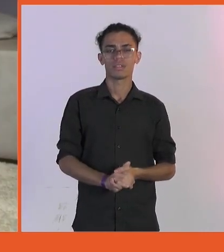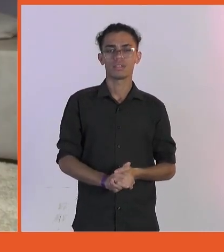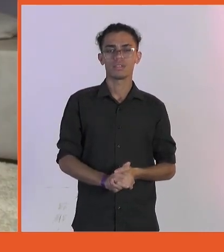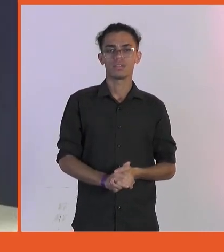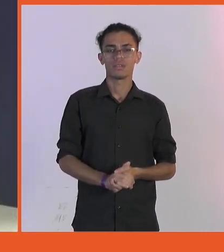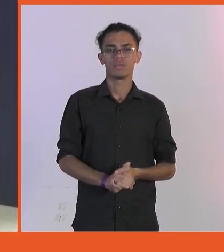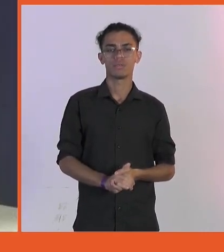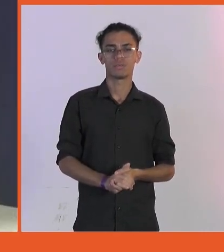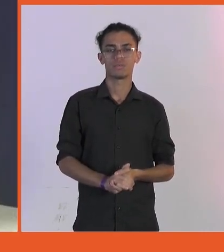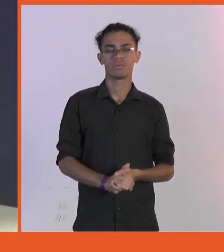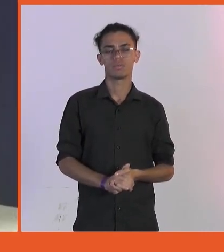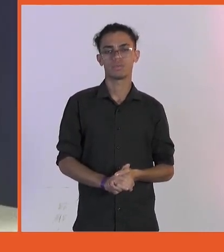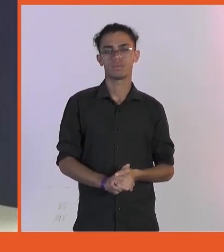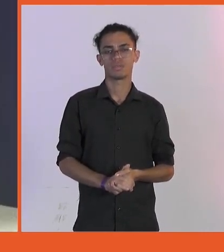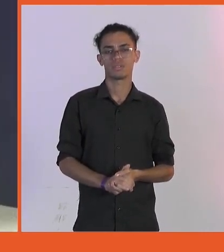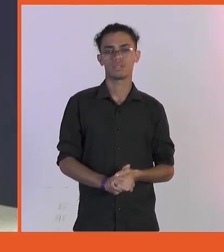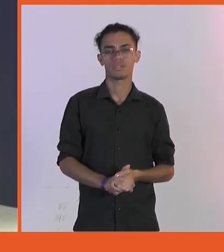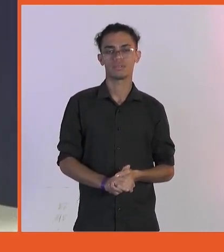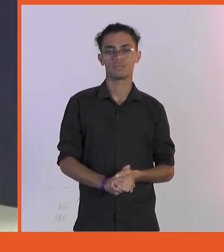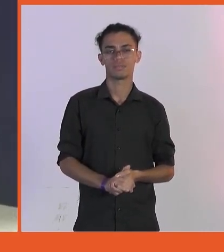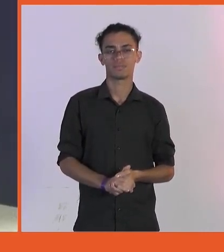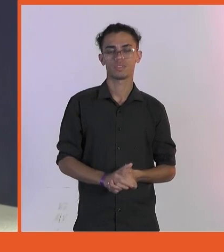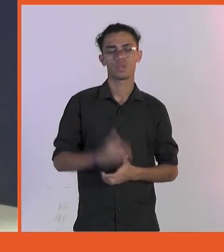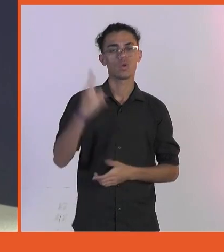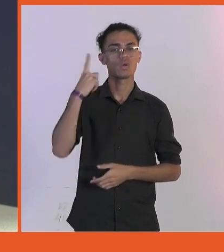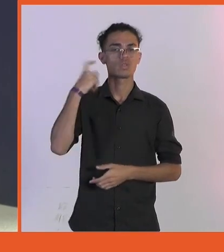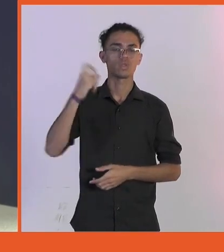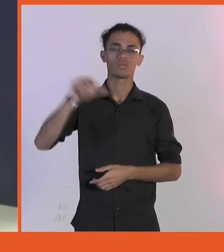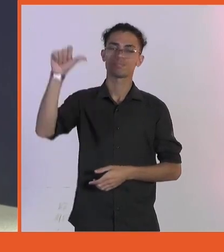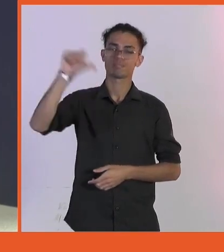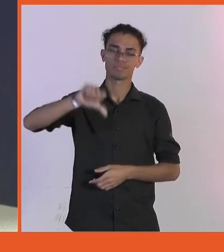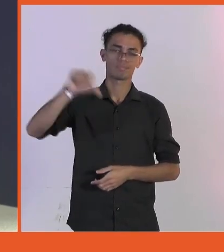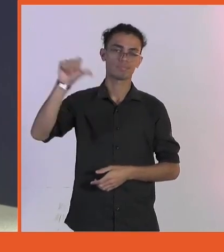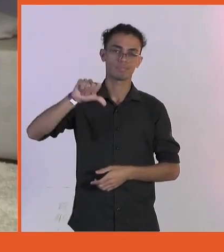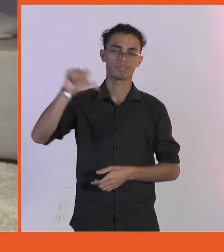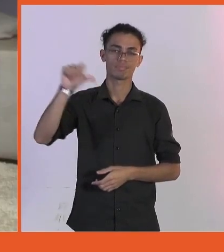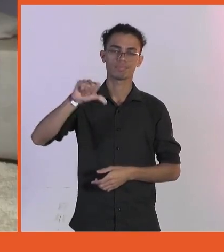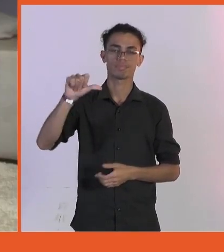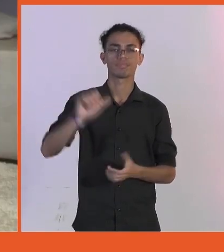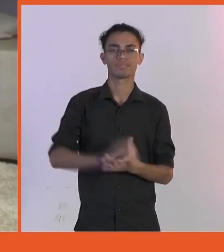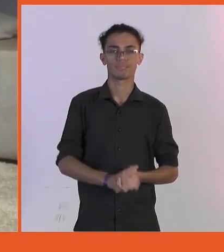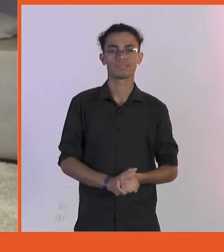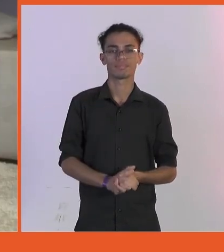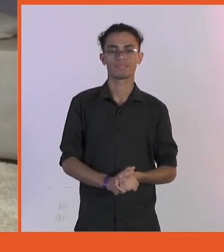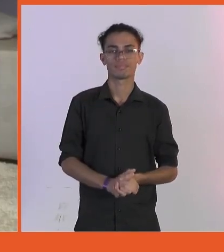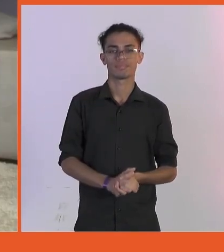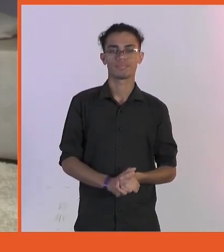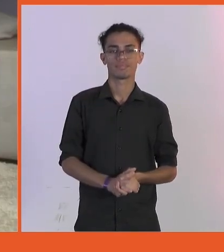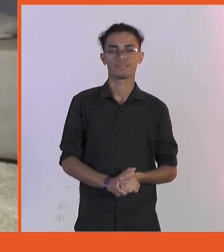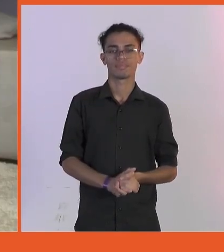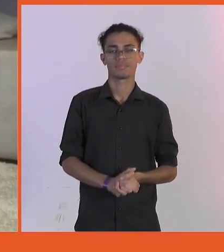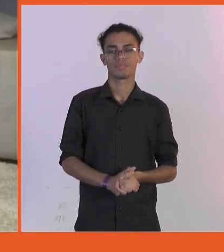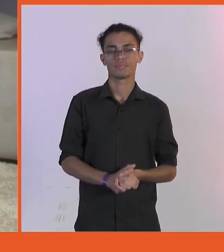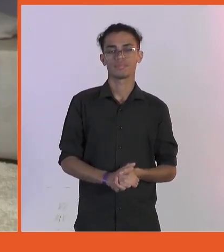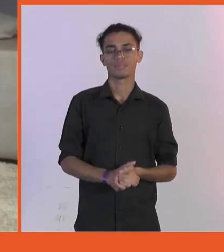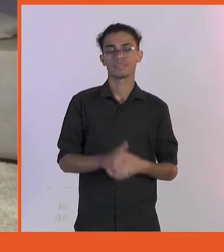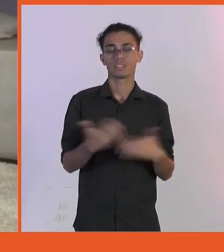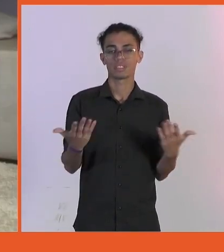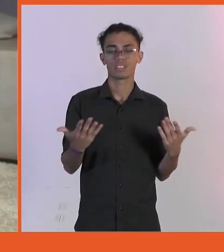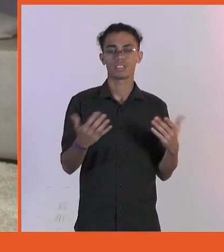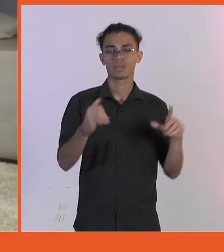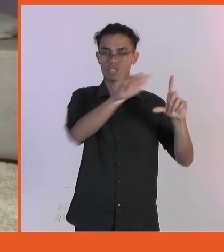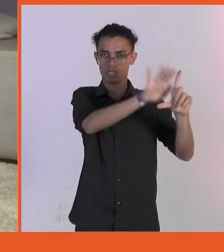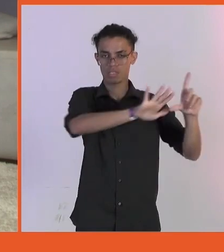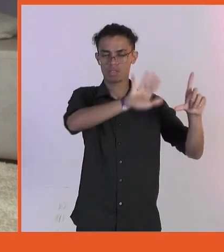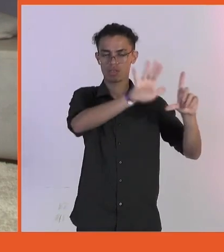os meus dois criadores de conteúdo favoritos, Diva e Luiz. Obrigado, pessoal. Ai, gente, nos vemos no nosso canal. Quase todo dia